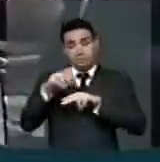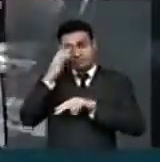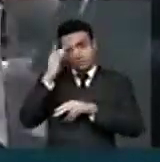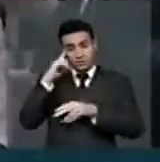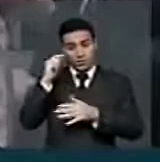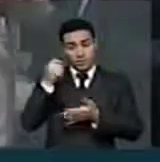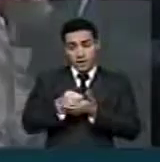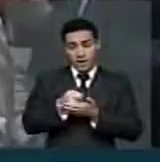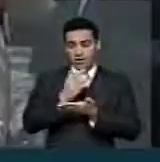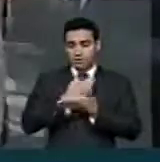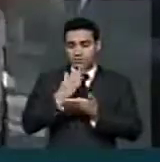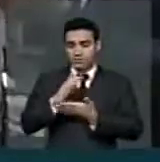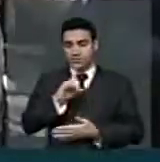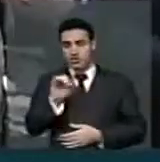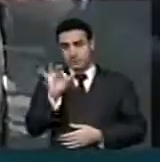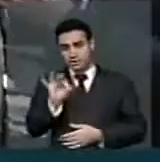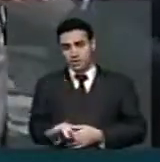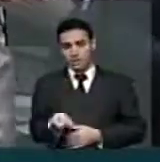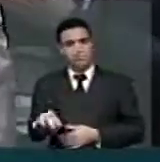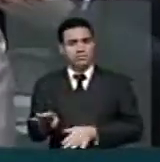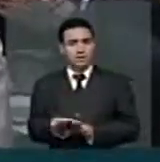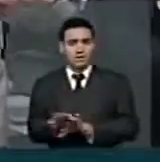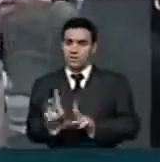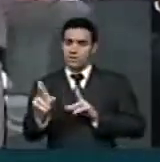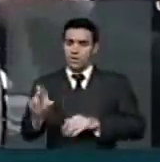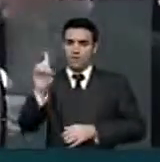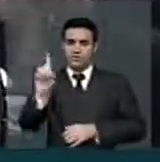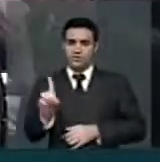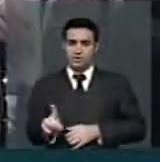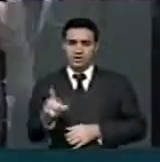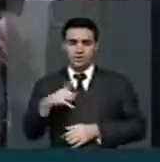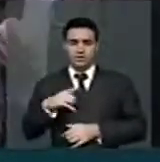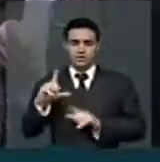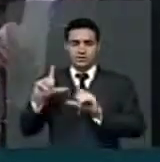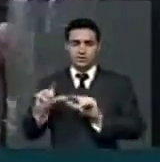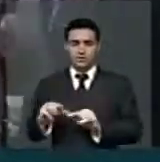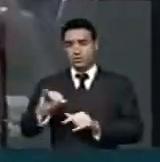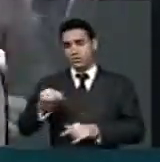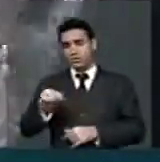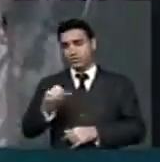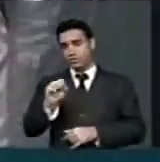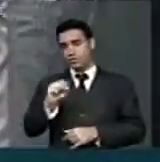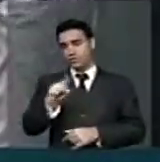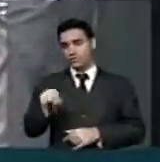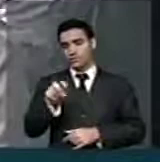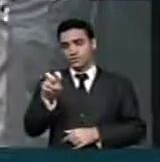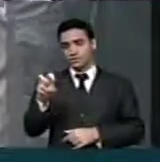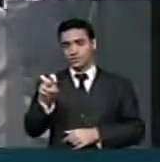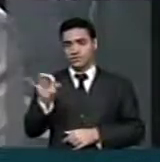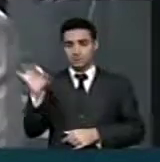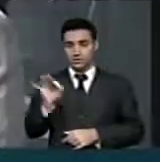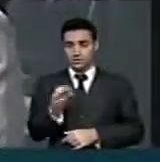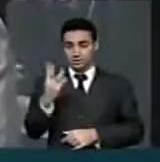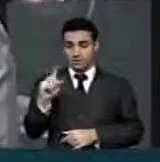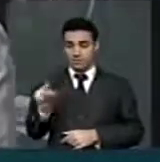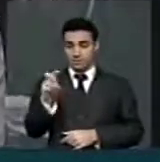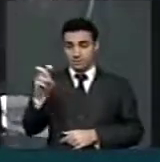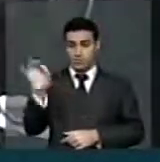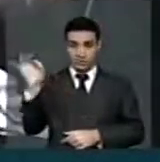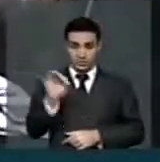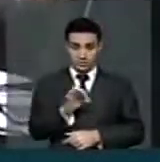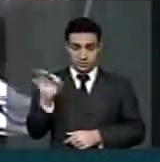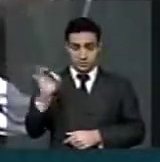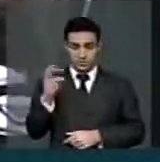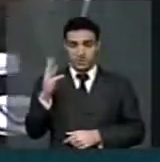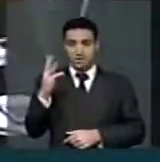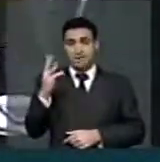senhor presidente, tivessem o direito de ter uma diminuição na taxa de juros de 8,5% para 3,5%, com